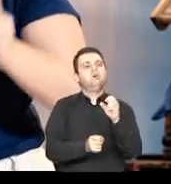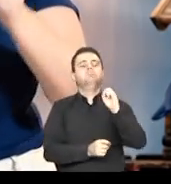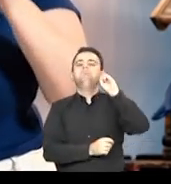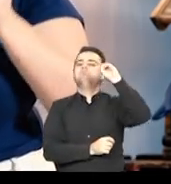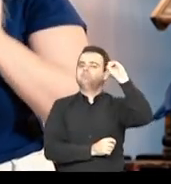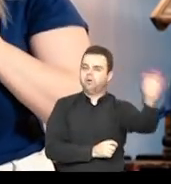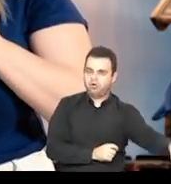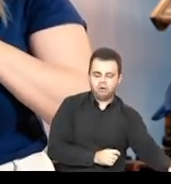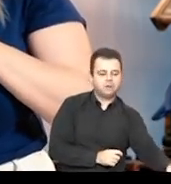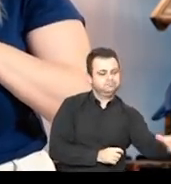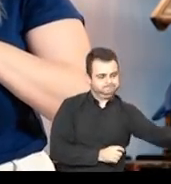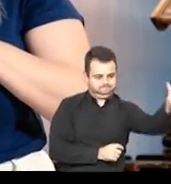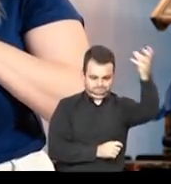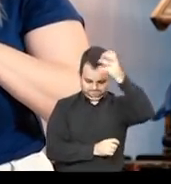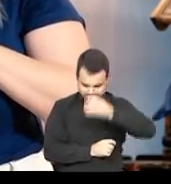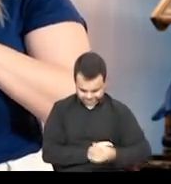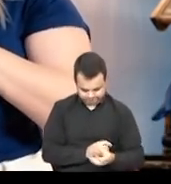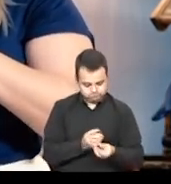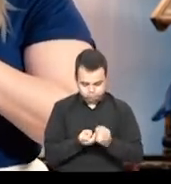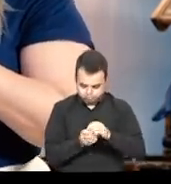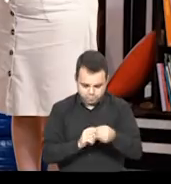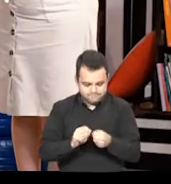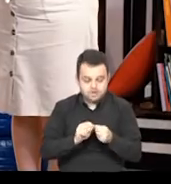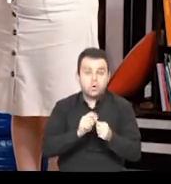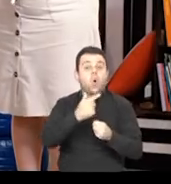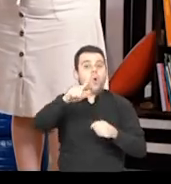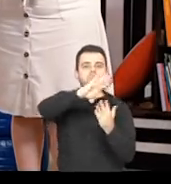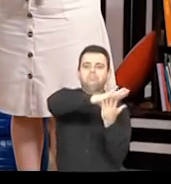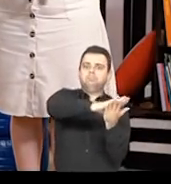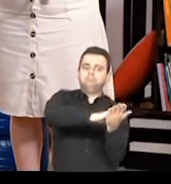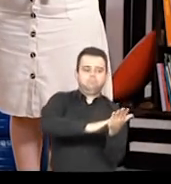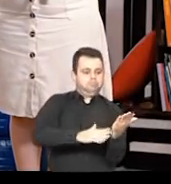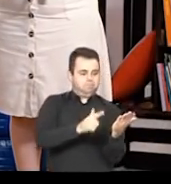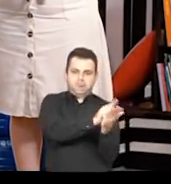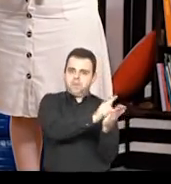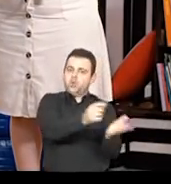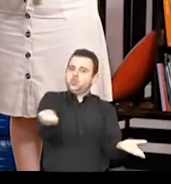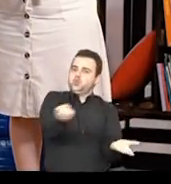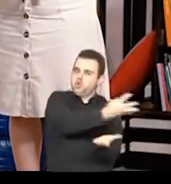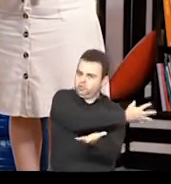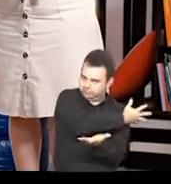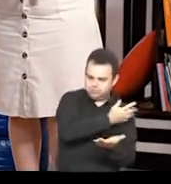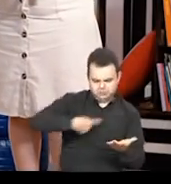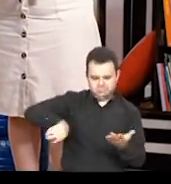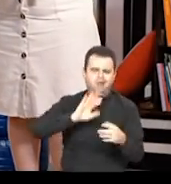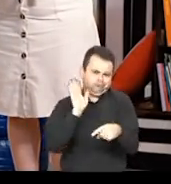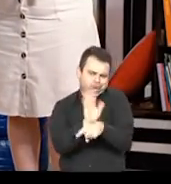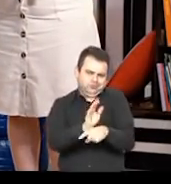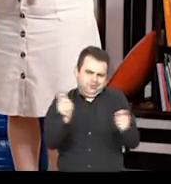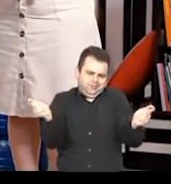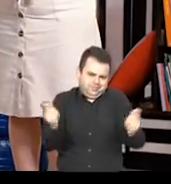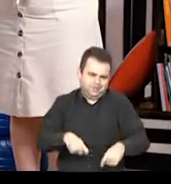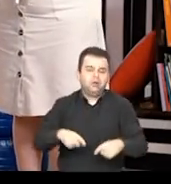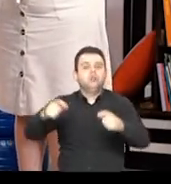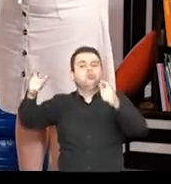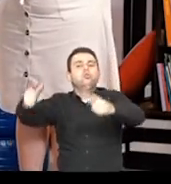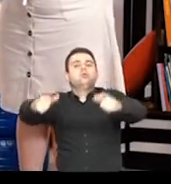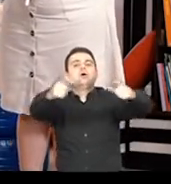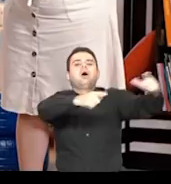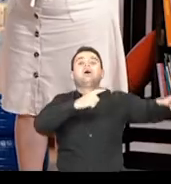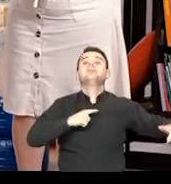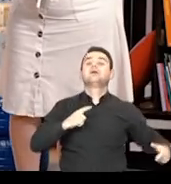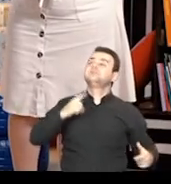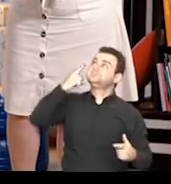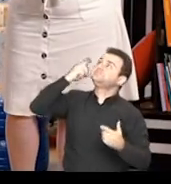reciclado e volta a ser um novo papel. E nós podemos auxiliar nesse processo. Em alguns locais existem